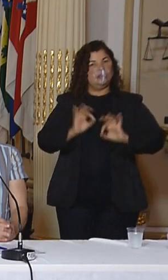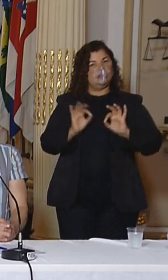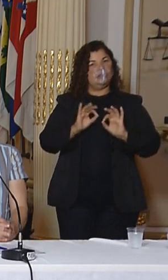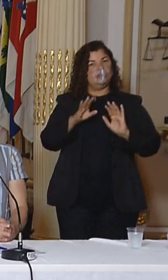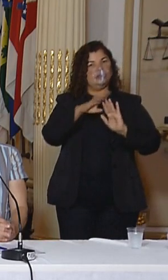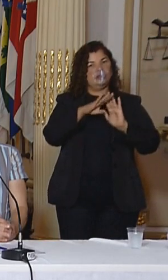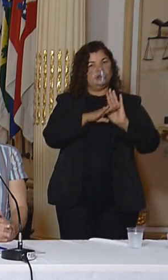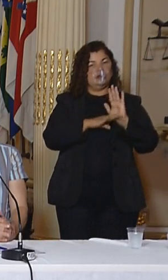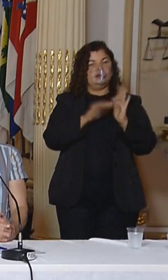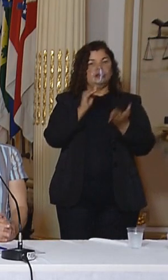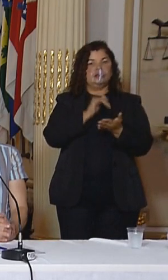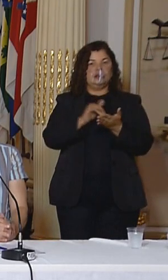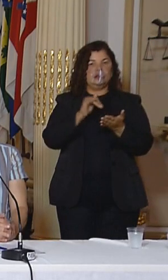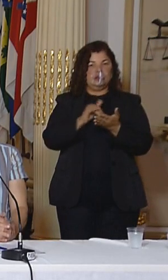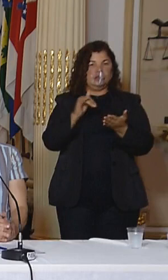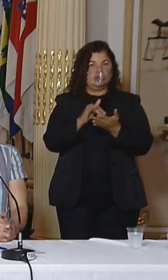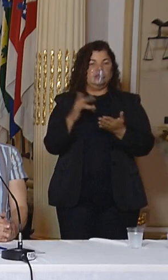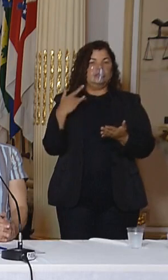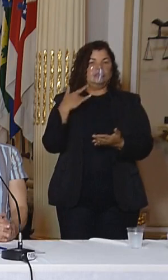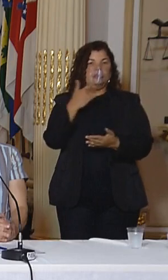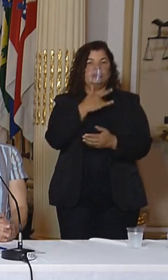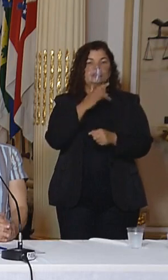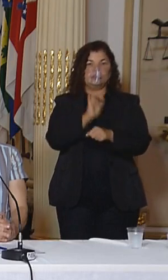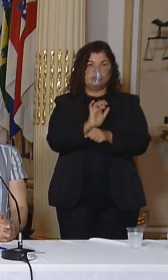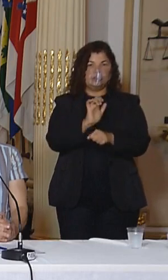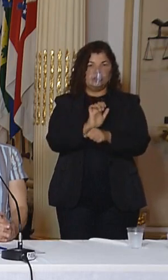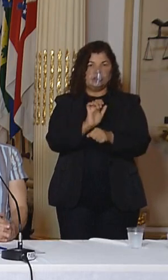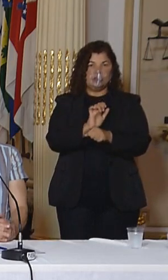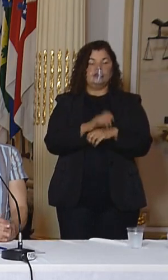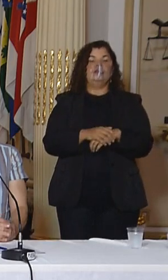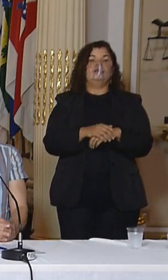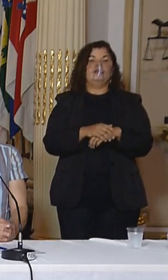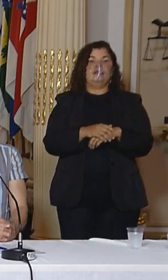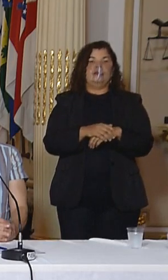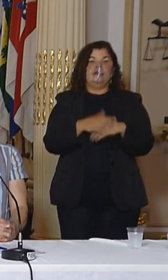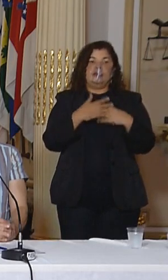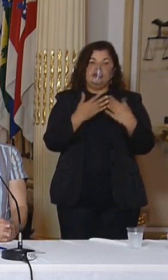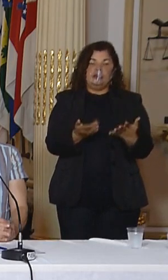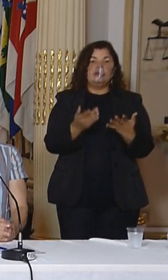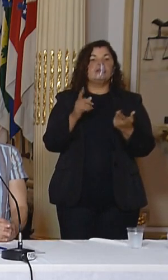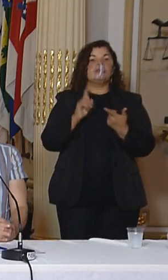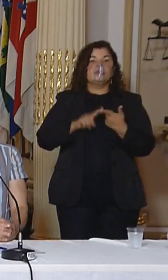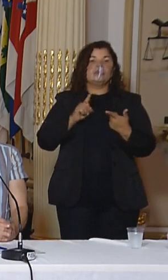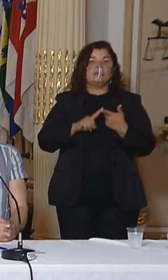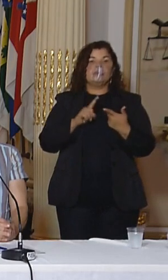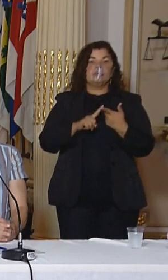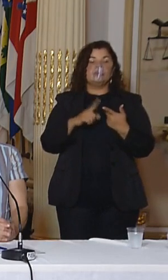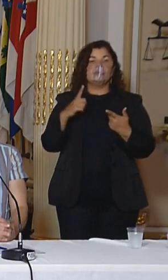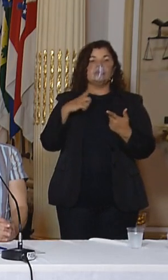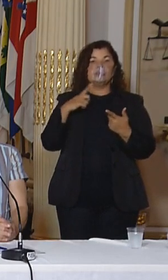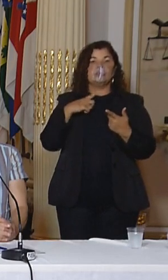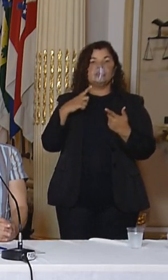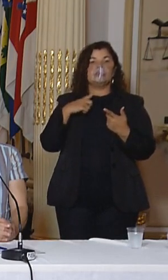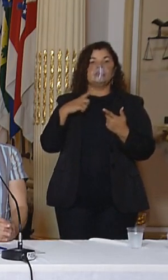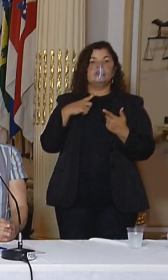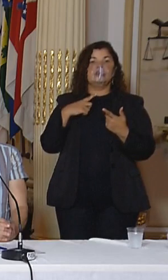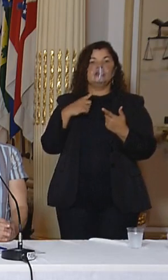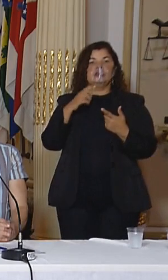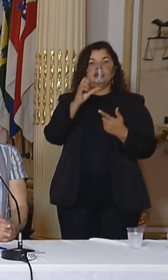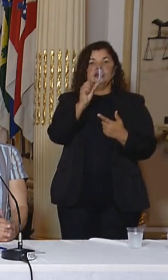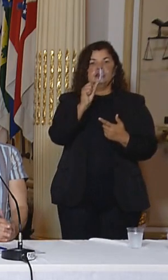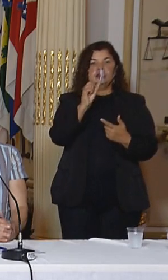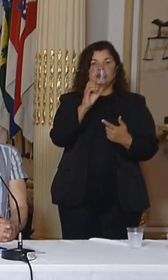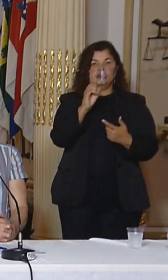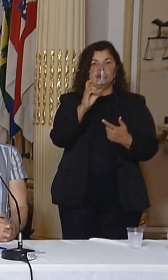da Secretaria Estadual de Saúde do Governo do Estado. Além disso, nós temos a questão da soroprevalência,